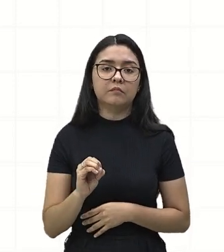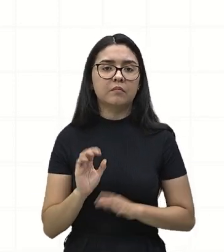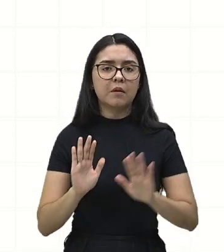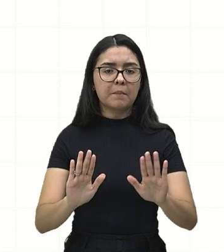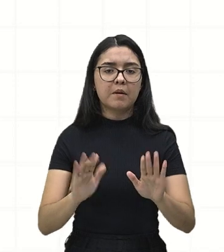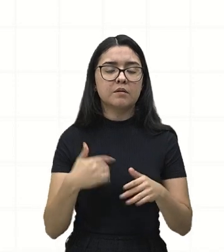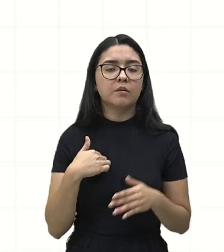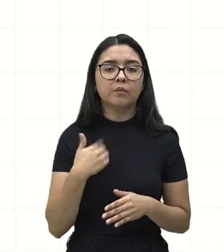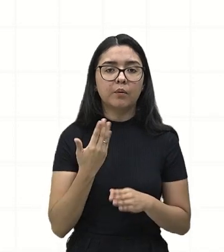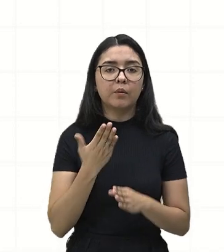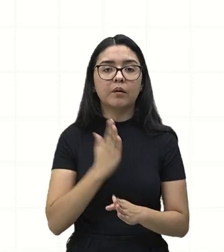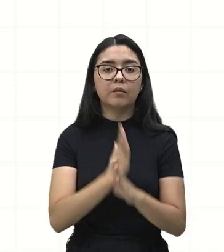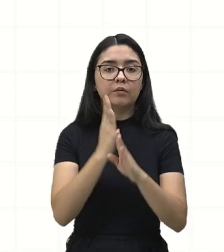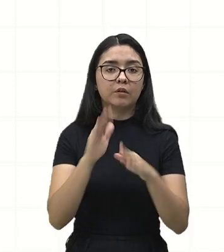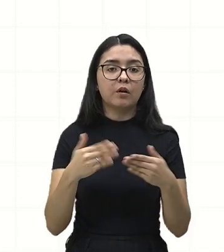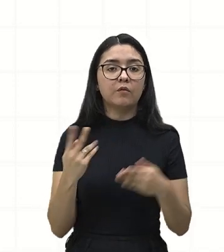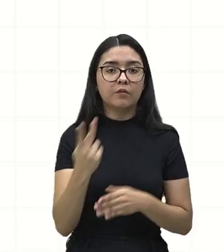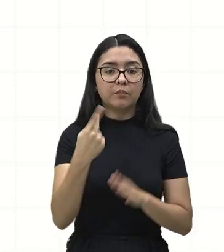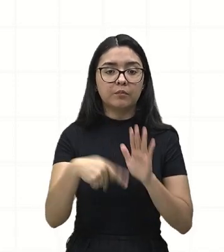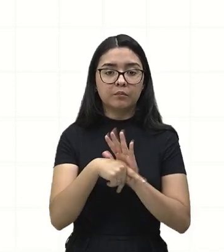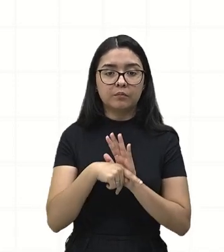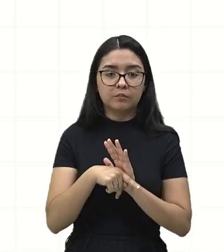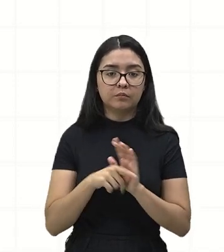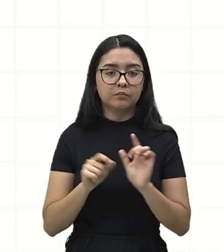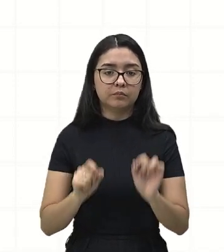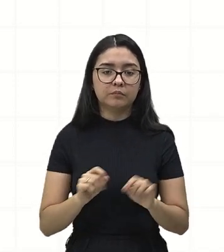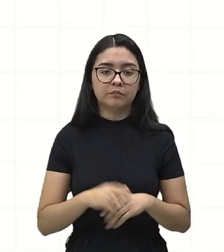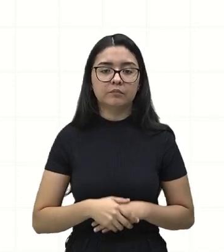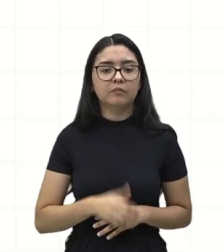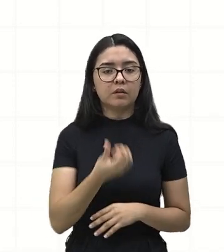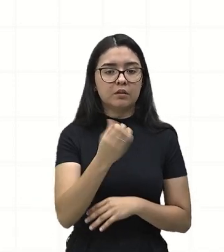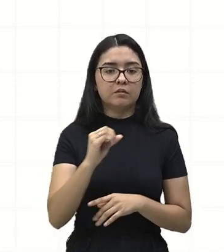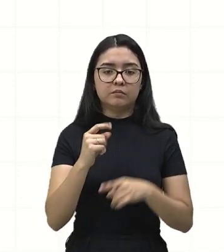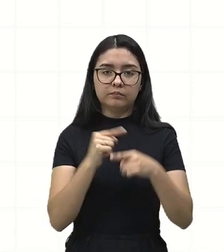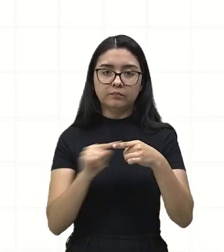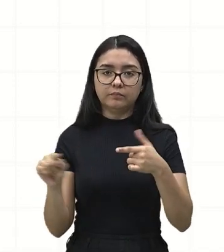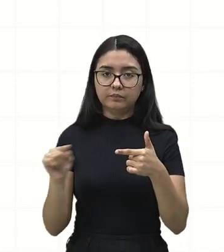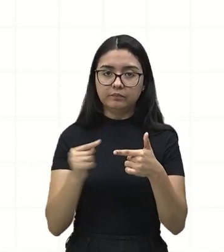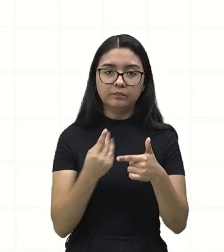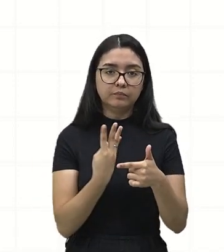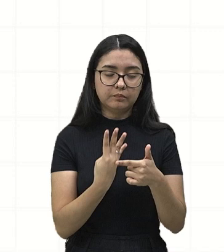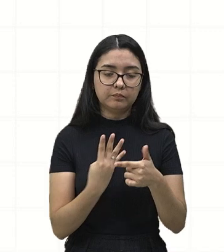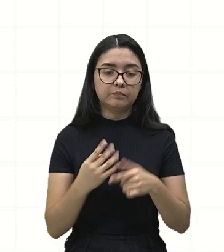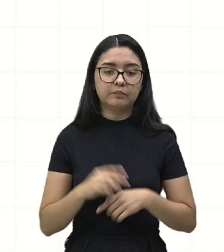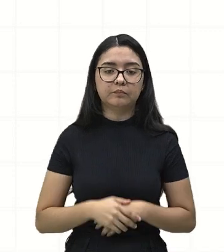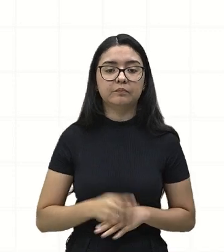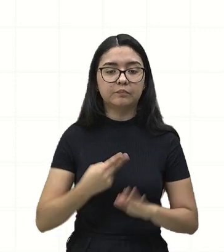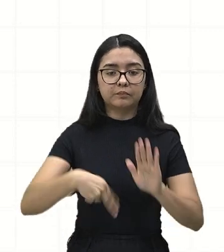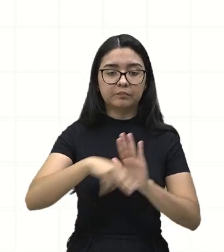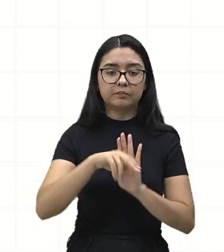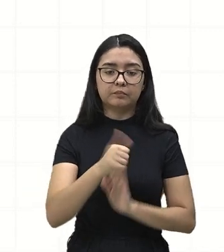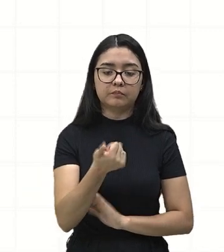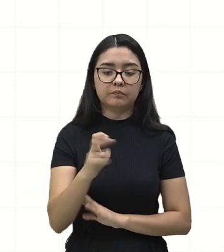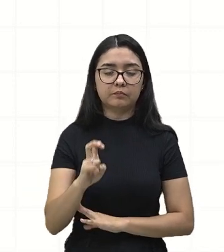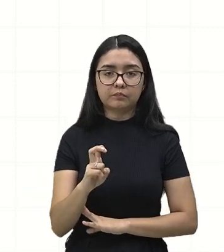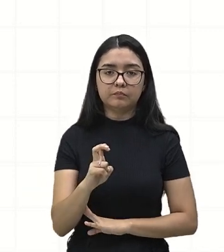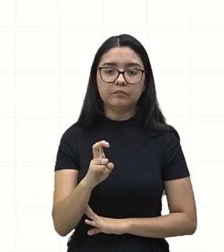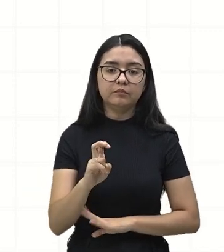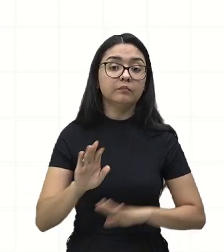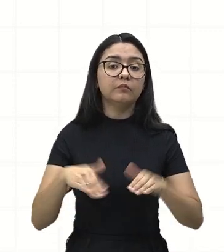de 4x, eu quero apenas o valor de 1. Então, 60 dividido por 4, 15. Ou